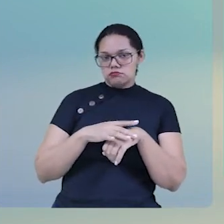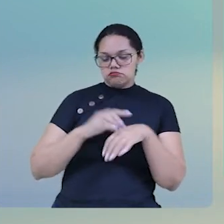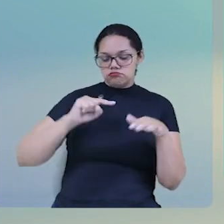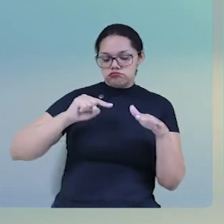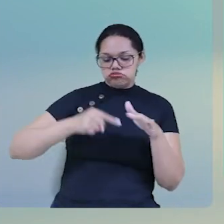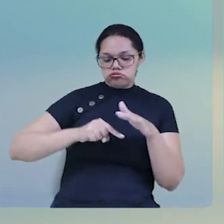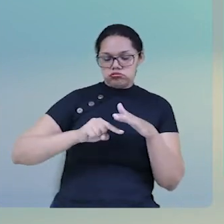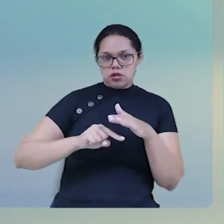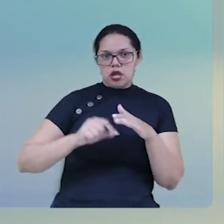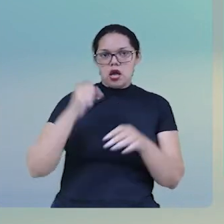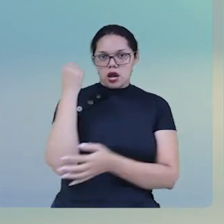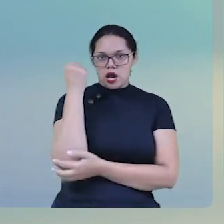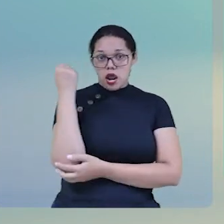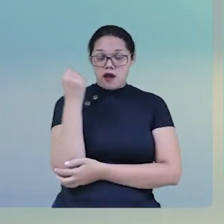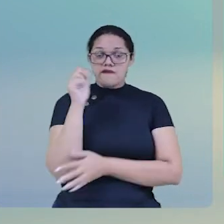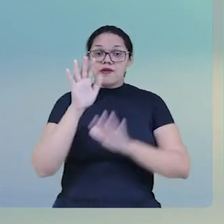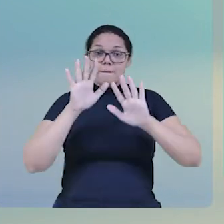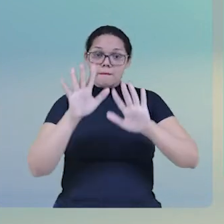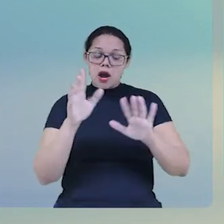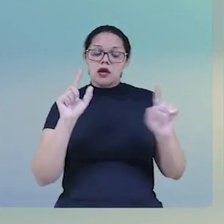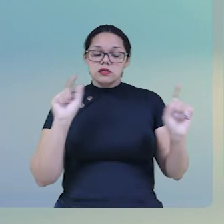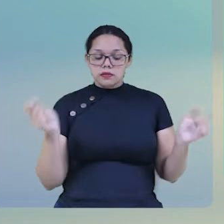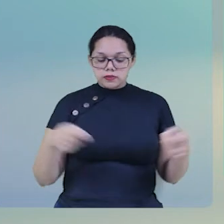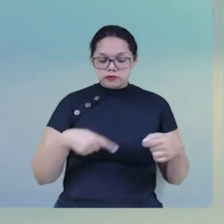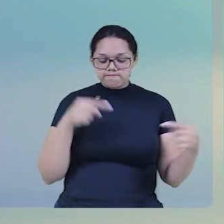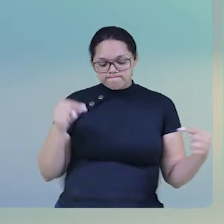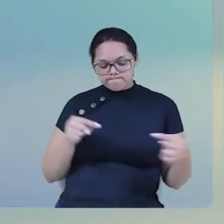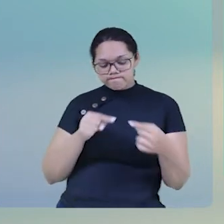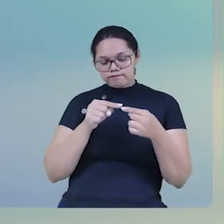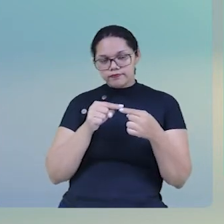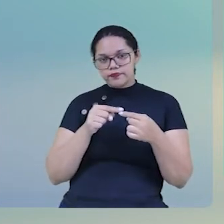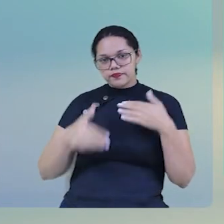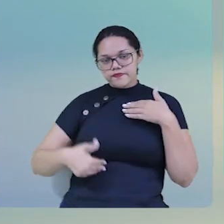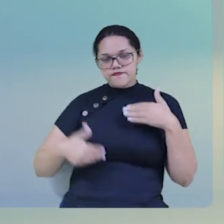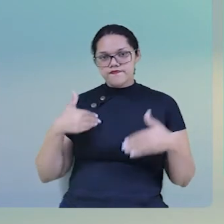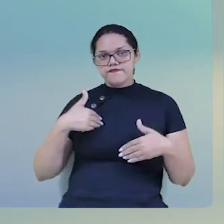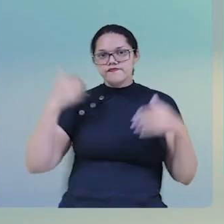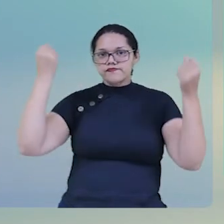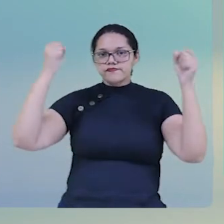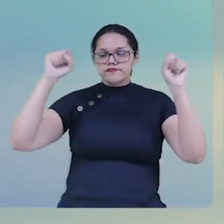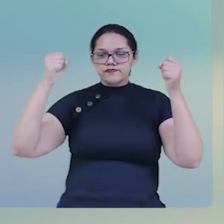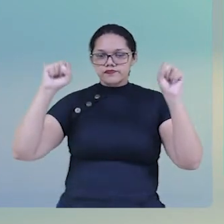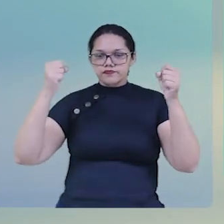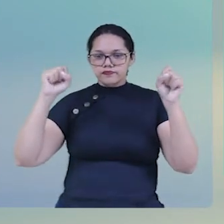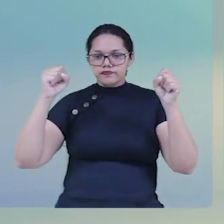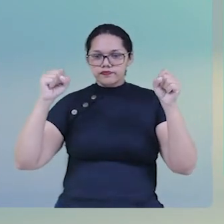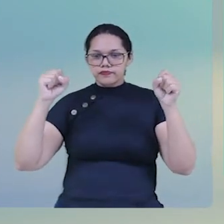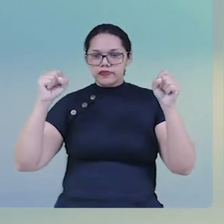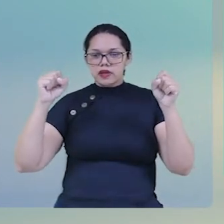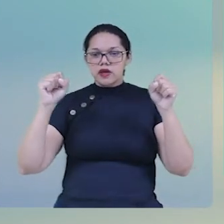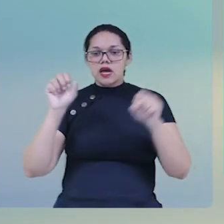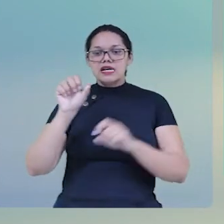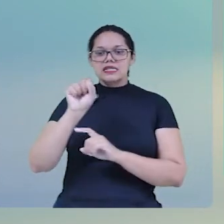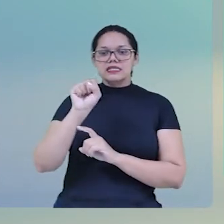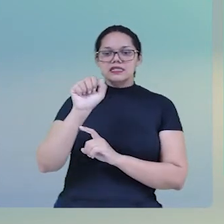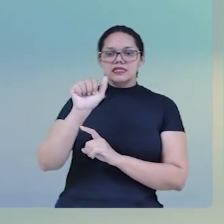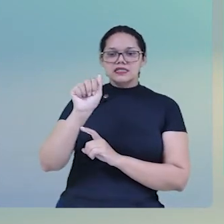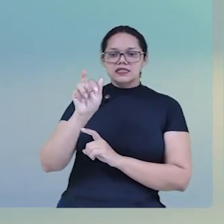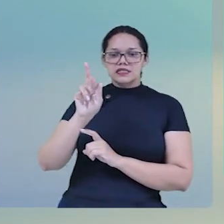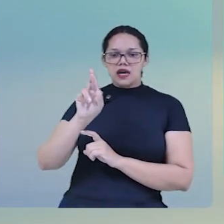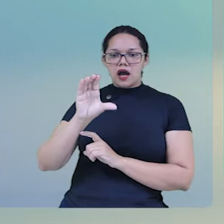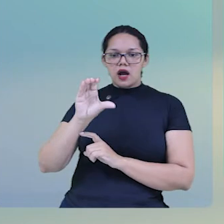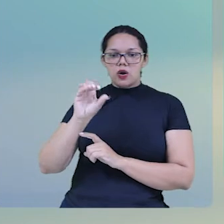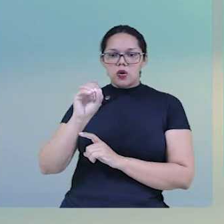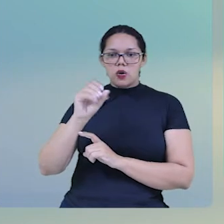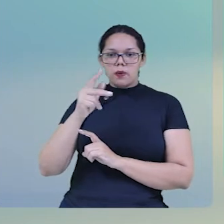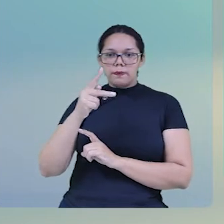estão relacionadas com a atividade física, com o exercício físico e a nossa saúde, que é a sarcopenia e a osteopenia. Você já ouviu falar nesse